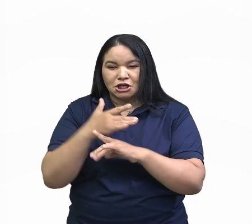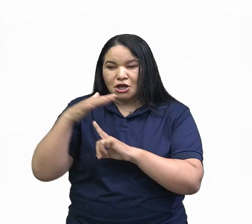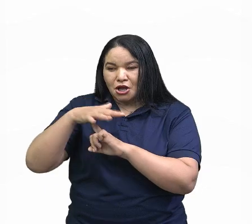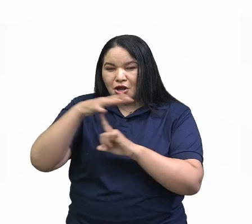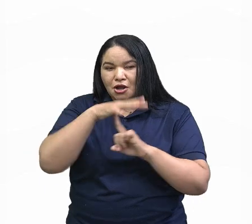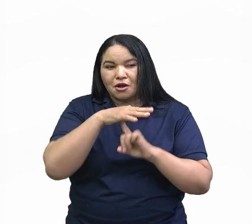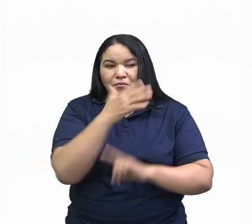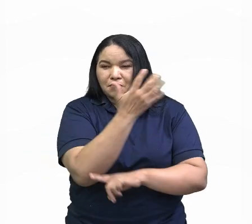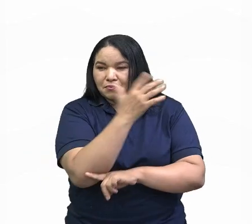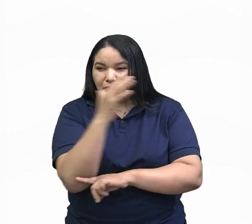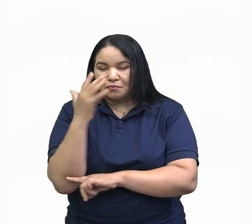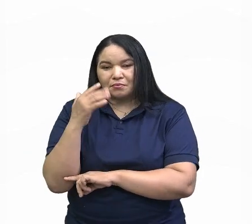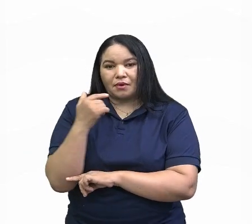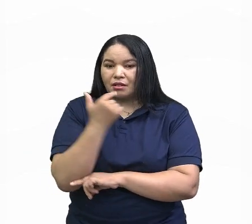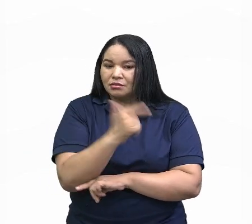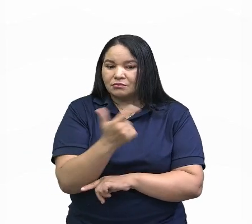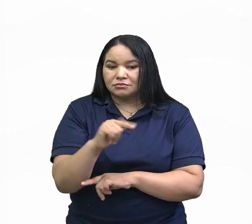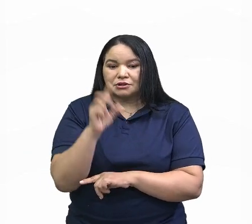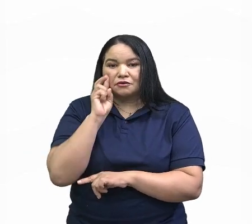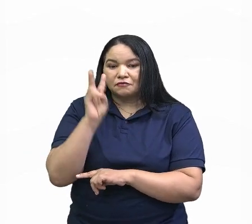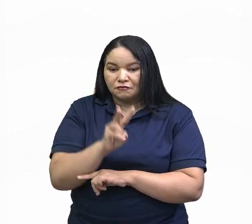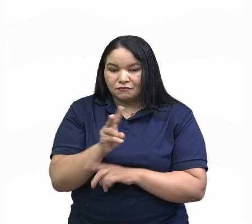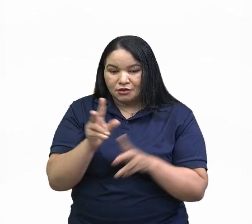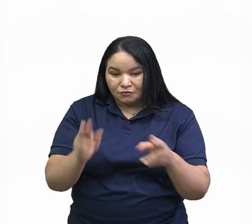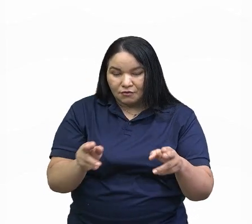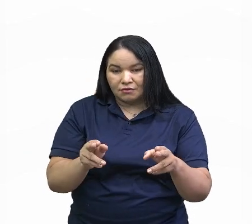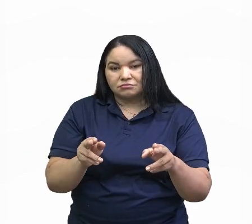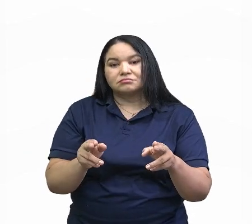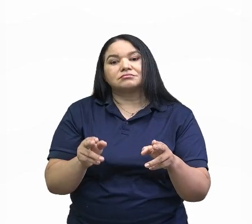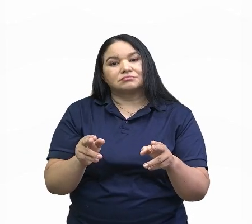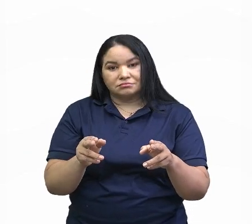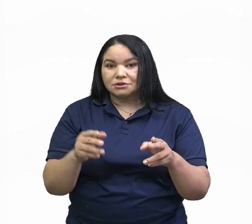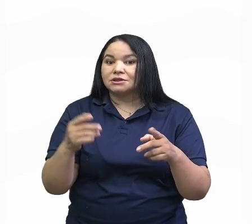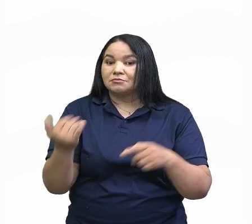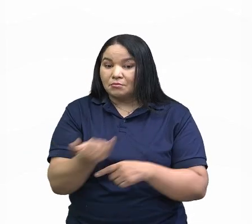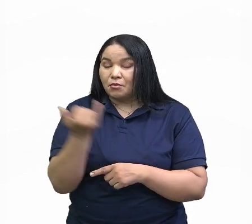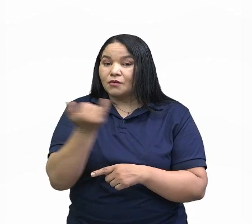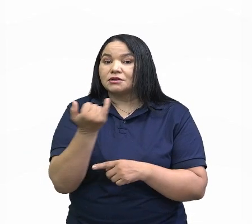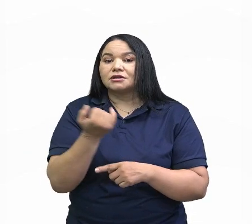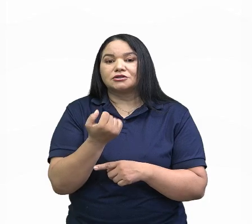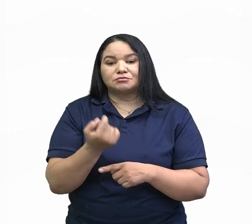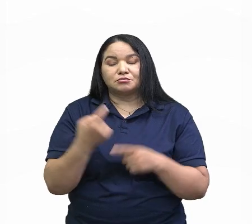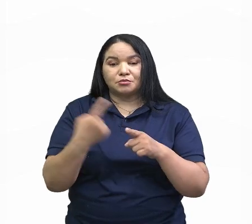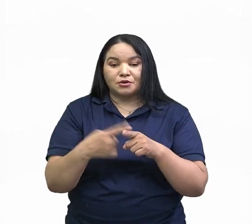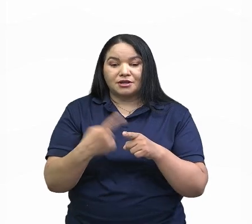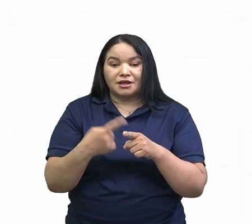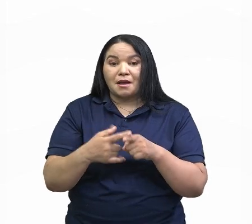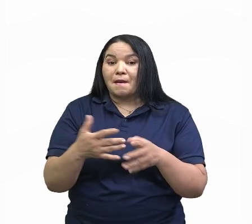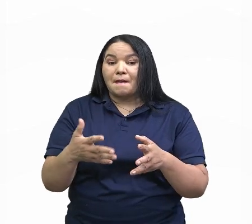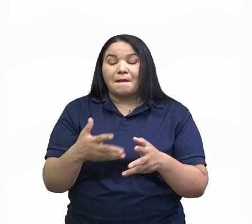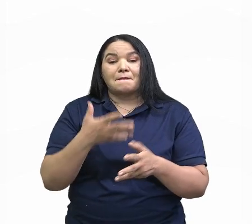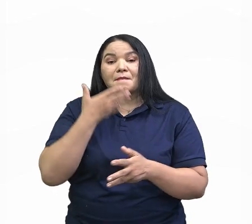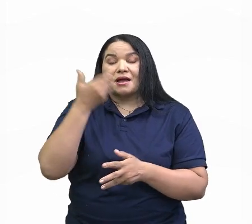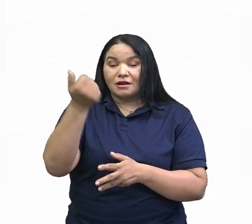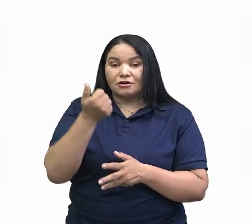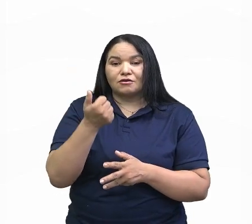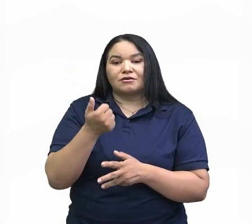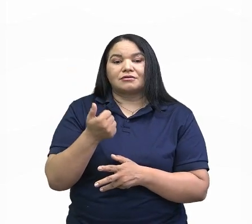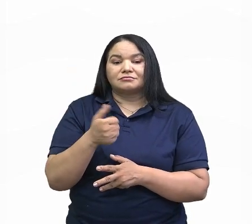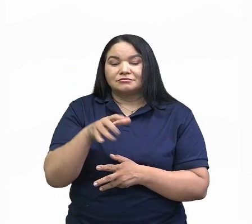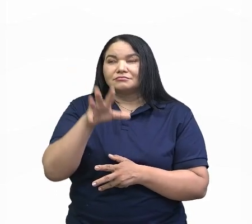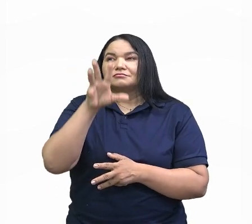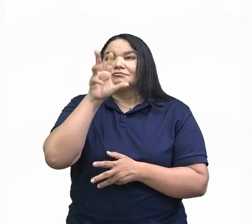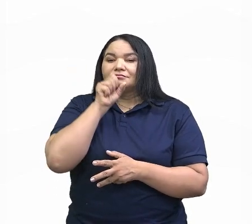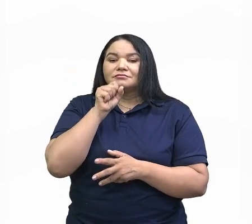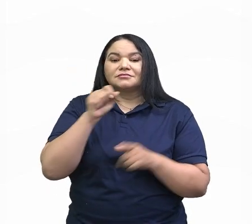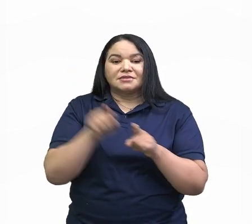Essas áreas verdes ali, como a gente está observando. E isso é muito importante, porque melhora a qualidade do ar, né? E estimula que as pessoas